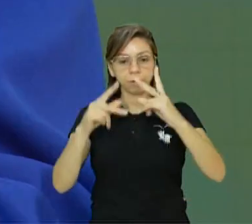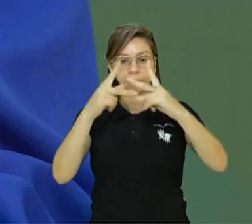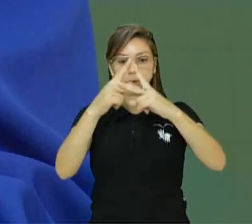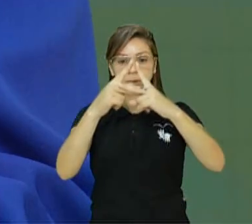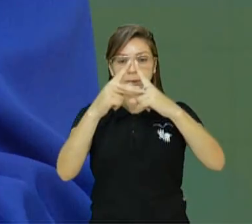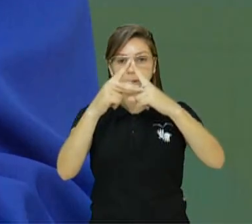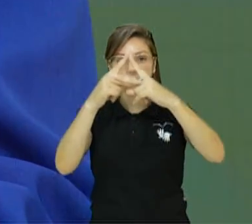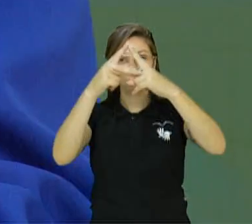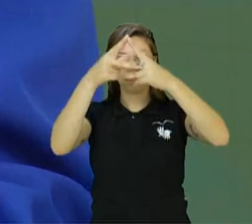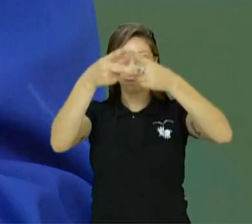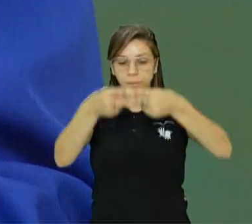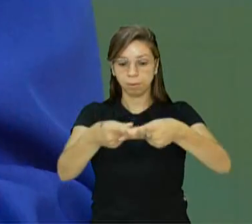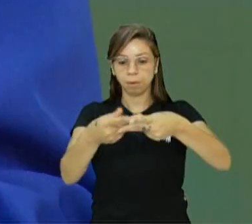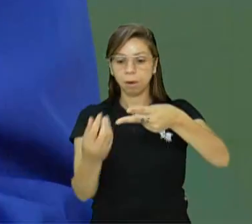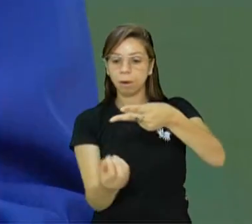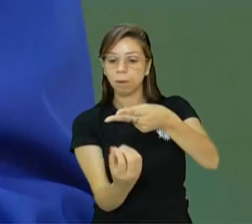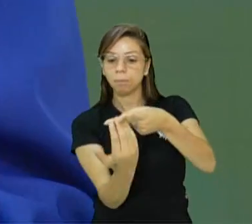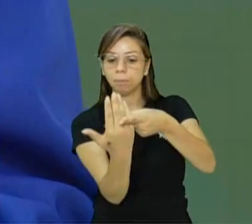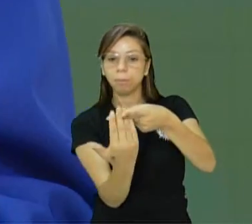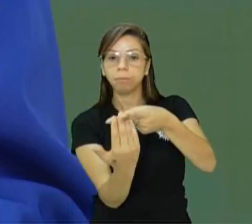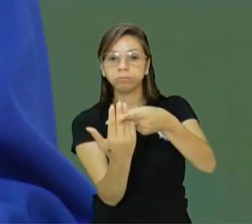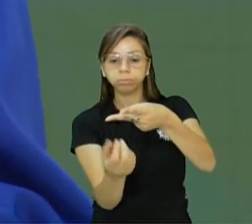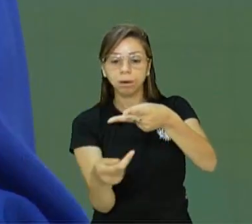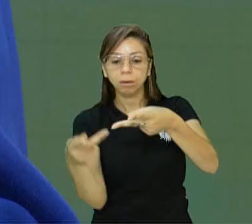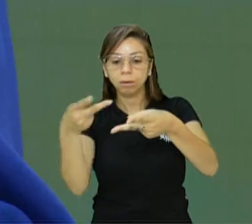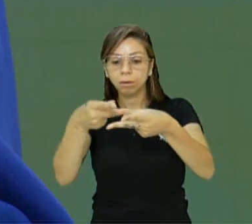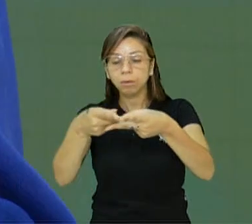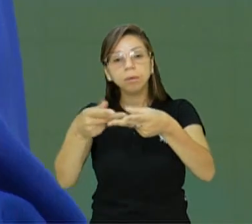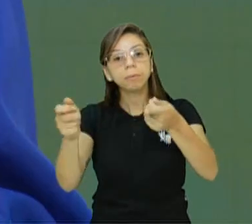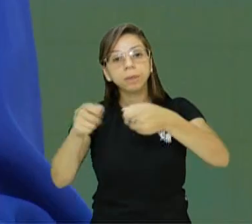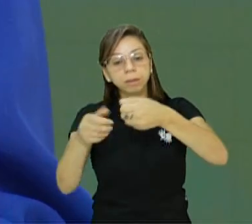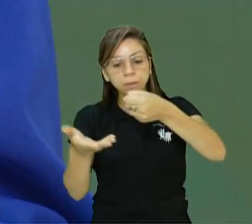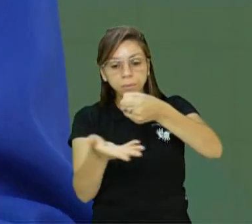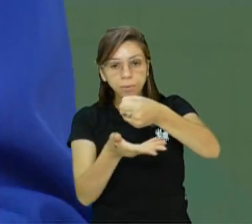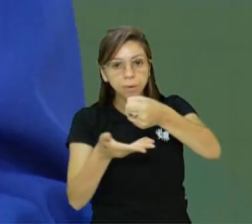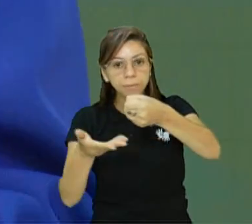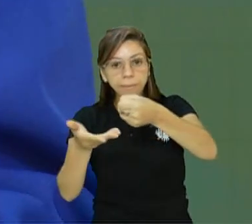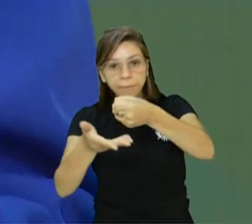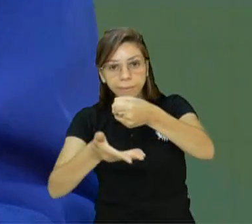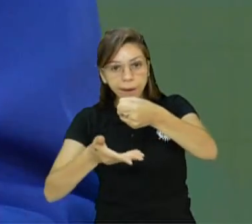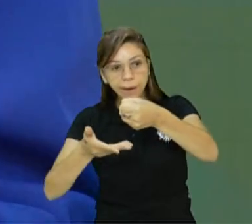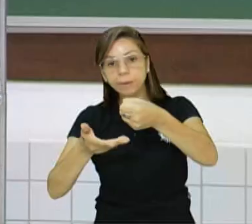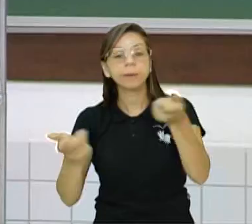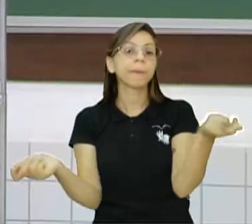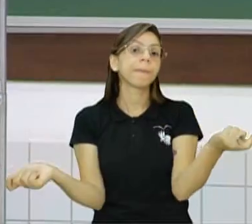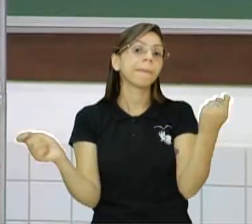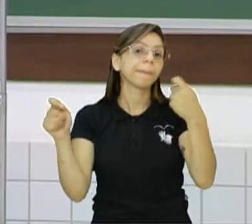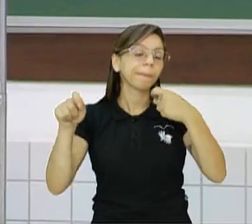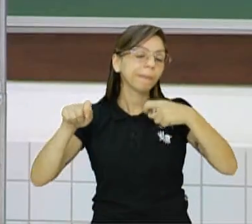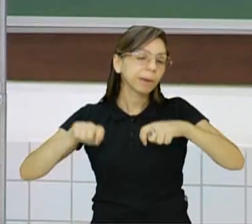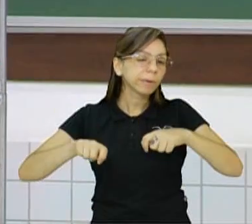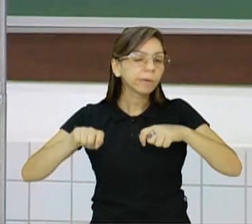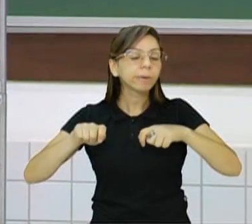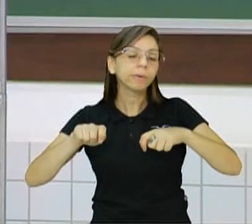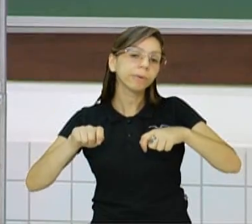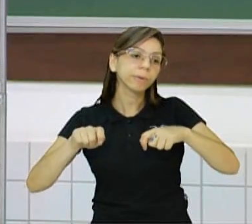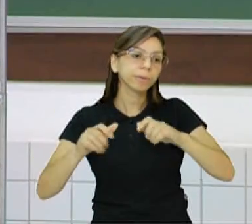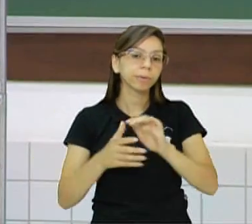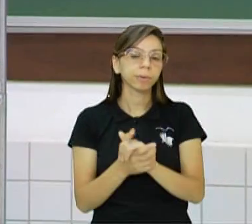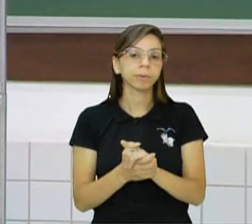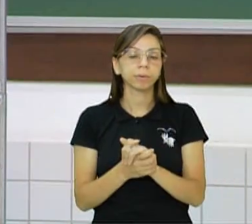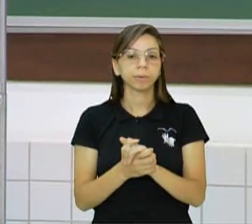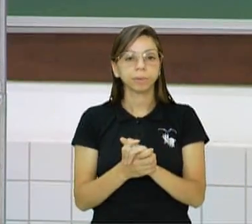ter uma tampa para fechar, ou seja, uma base. Então, eu preciso de, no mínimo,